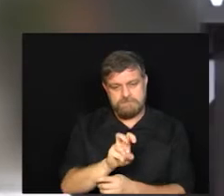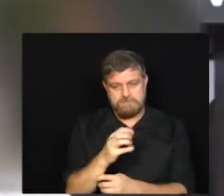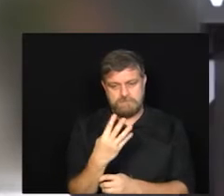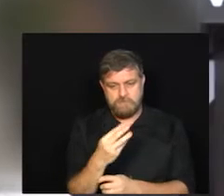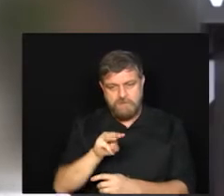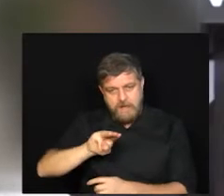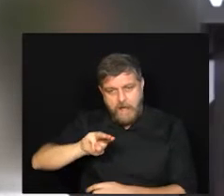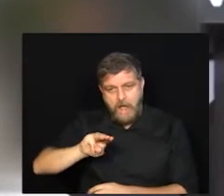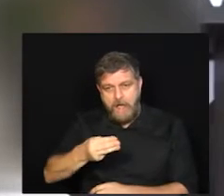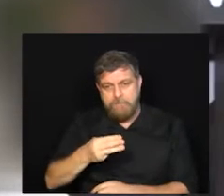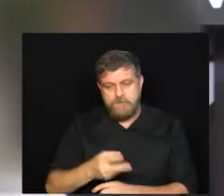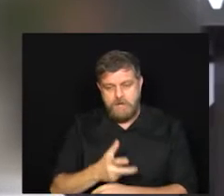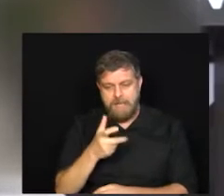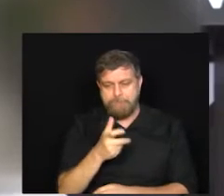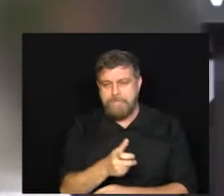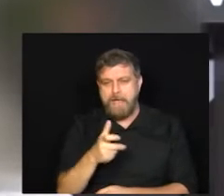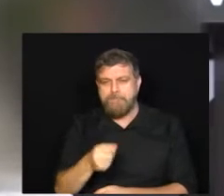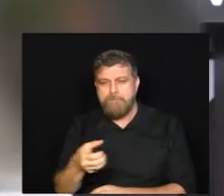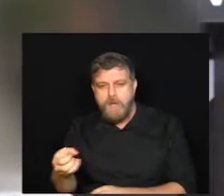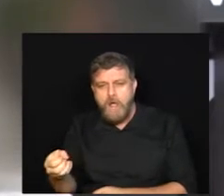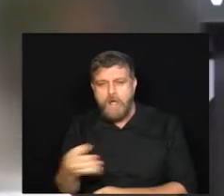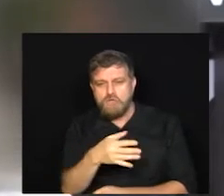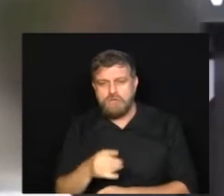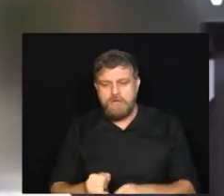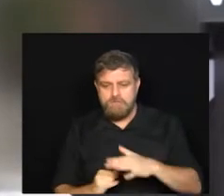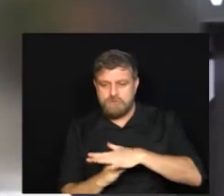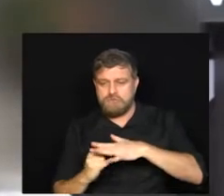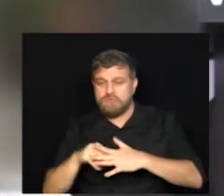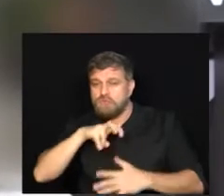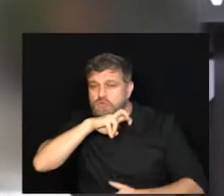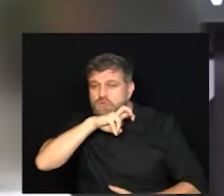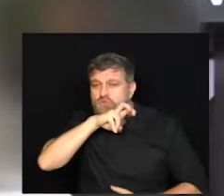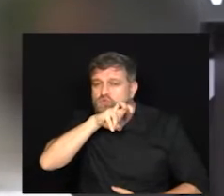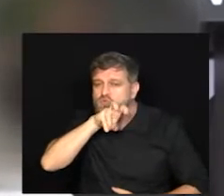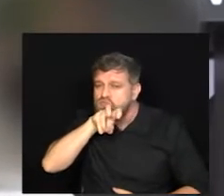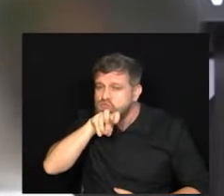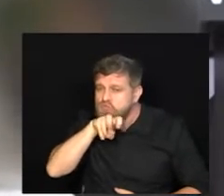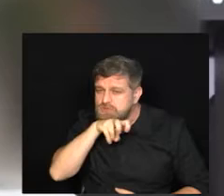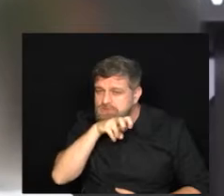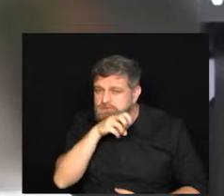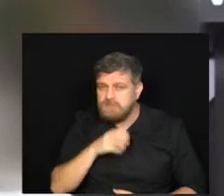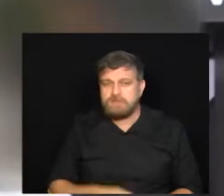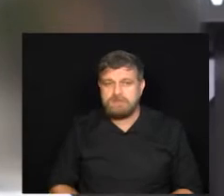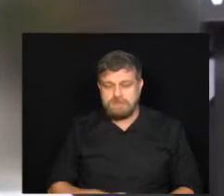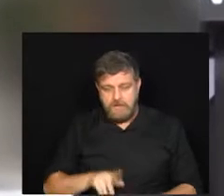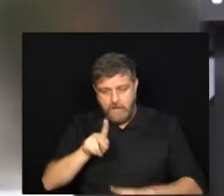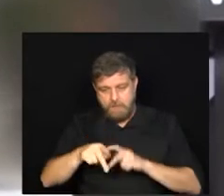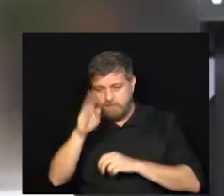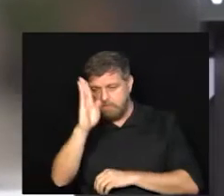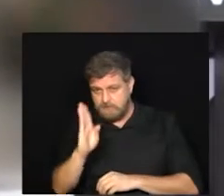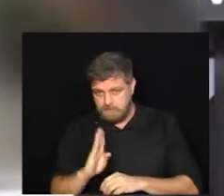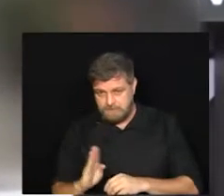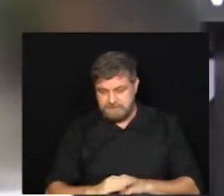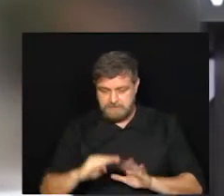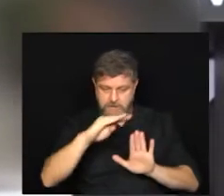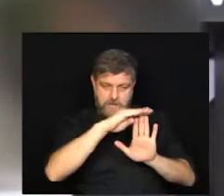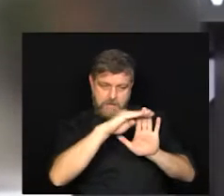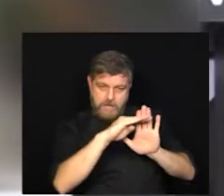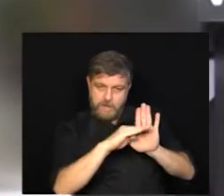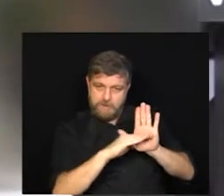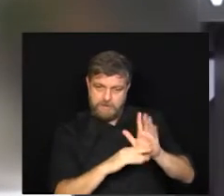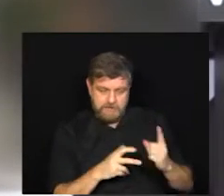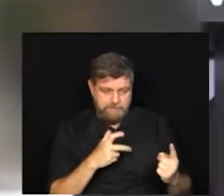54 milhões de novas doses da vacina do Butantan serão entregues aos brasileiros para o Programa Nacional